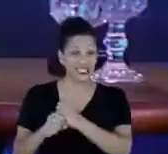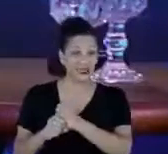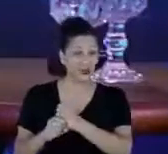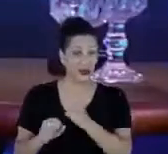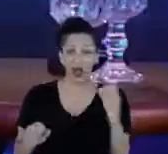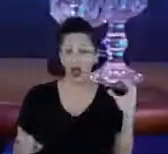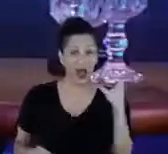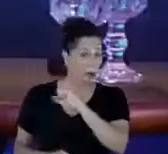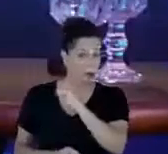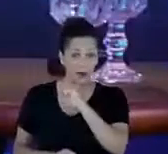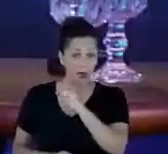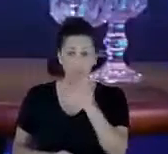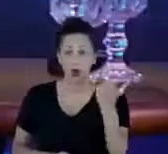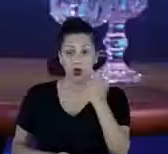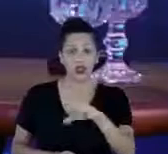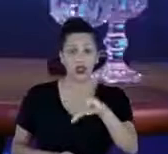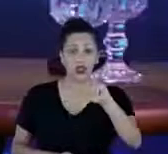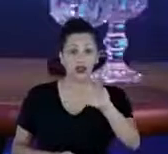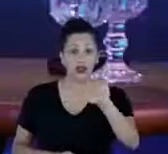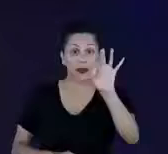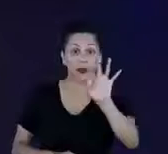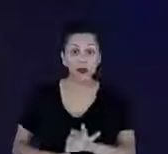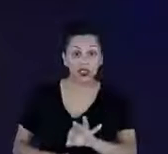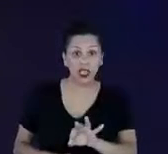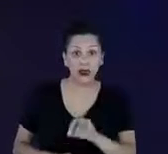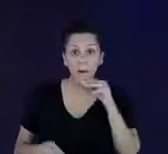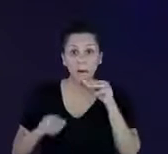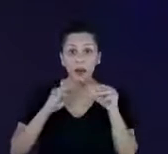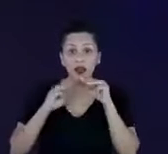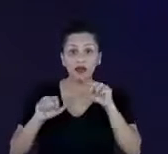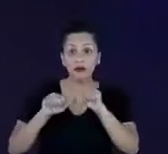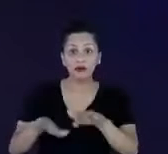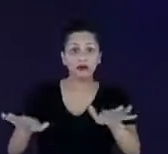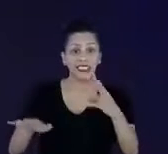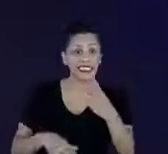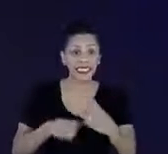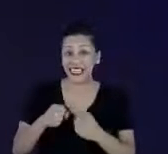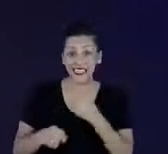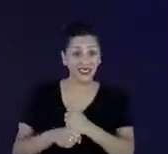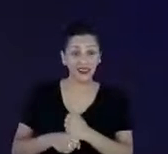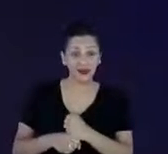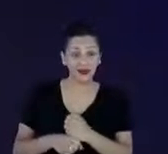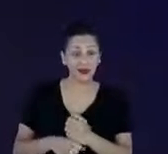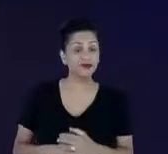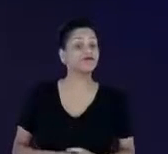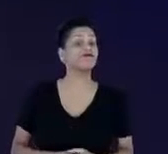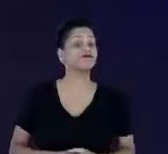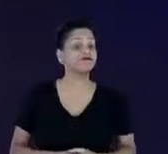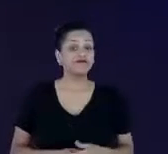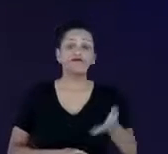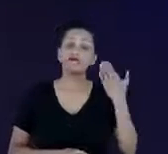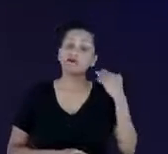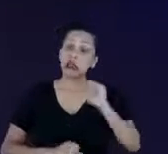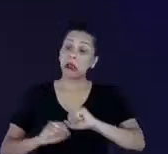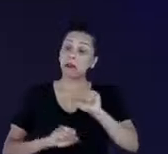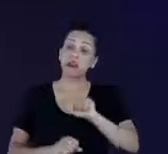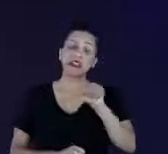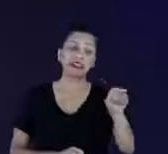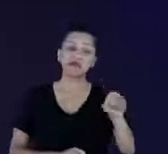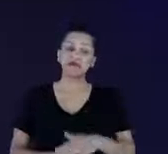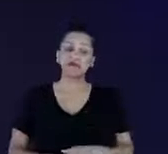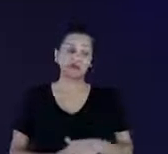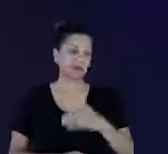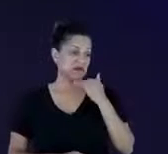conseguiu mais de noventa porcento de macaxeira a e três anos né então você vê a hora uma indústria que todo mundo dava como